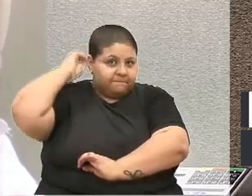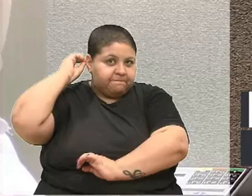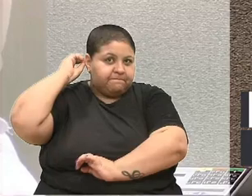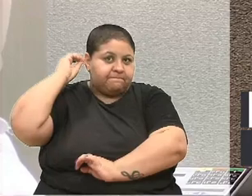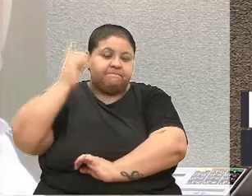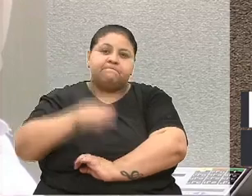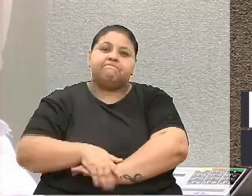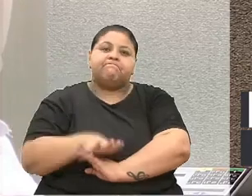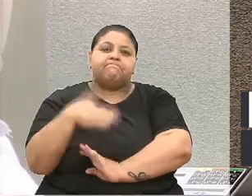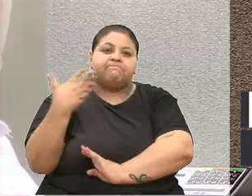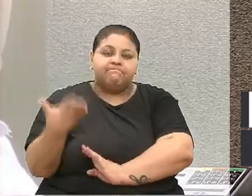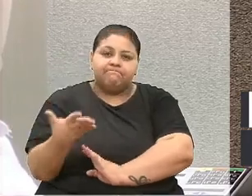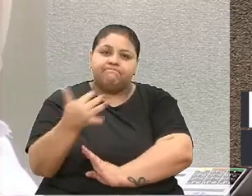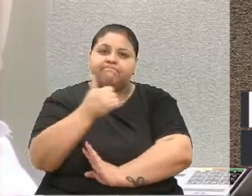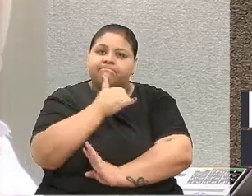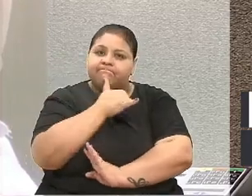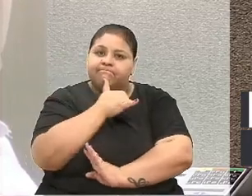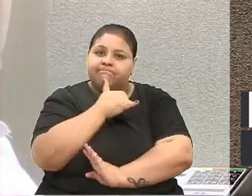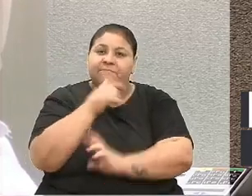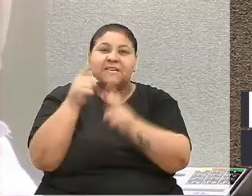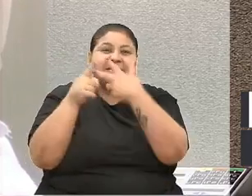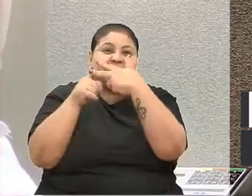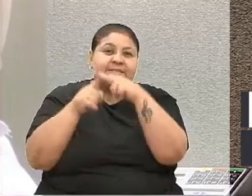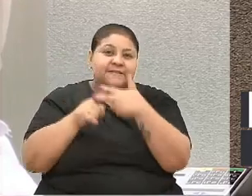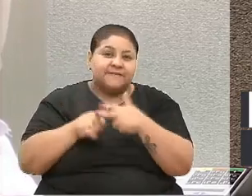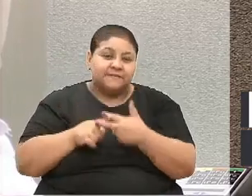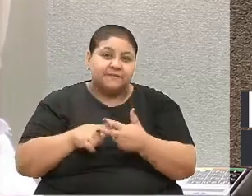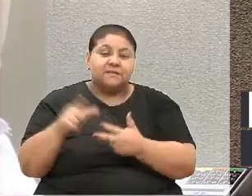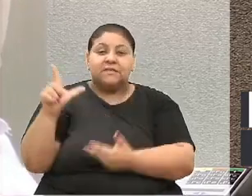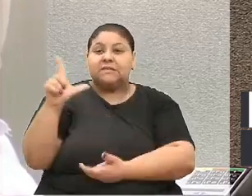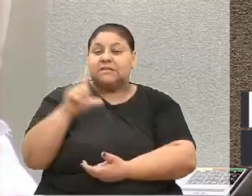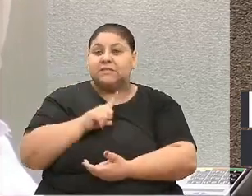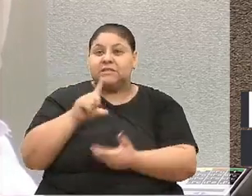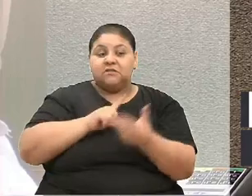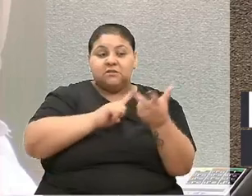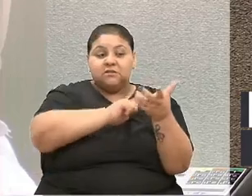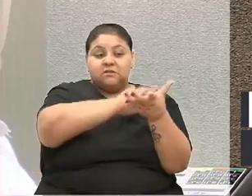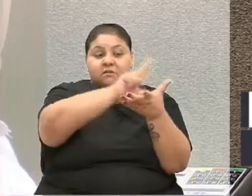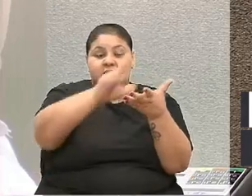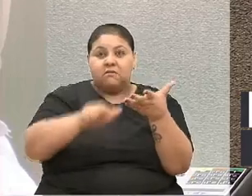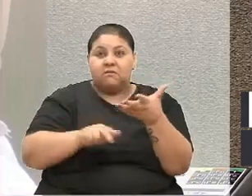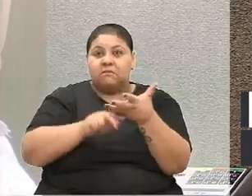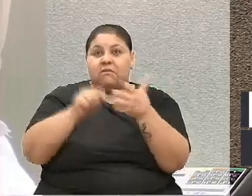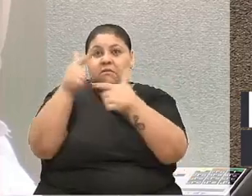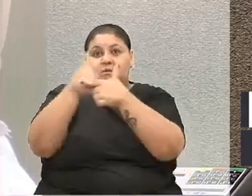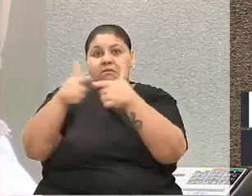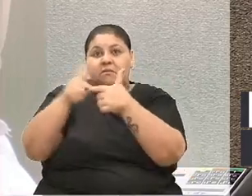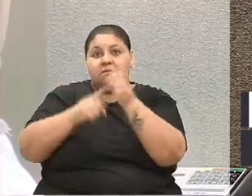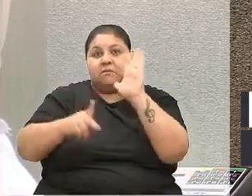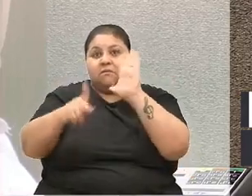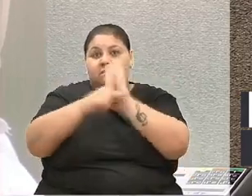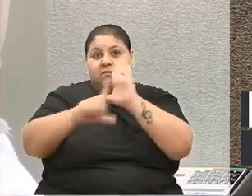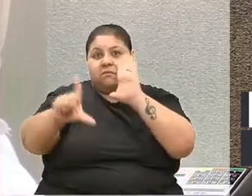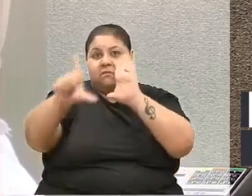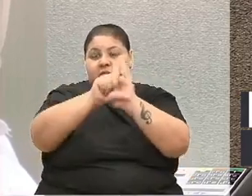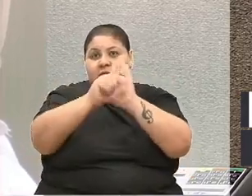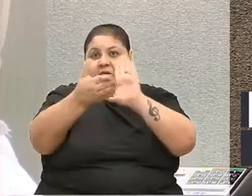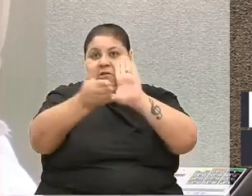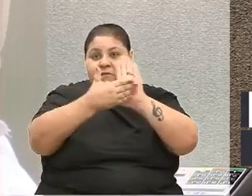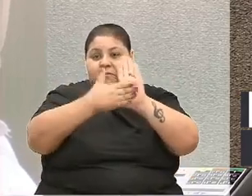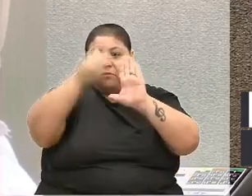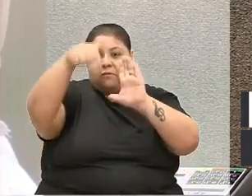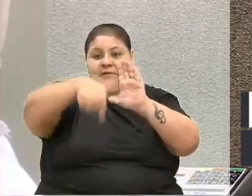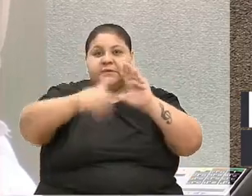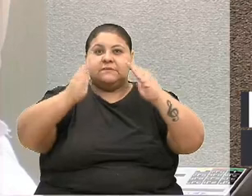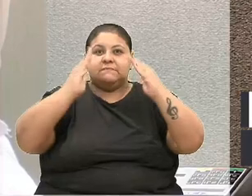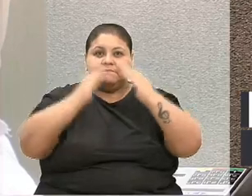essa, infelizmente, ferramenta trouxe diversas situações, até num projeto de lei que a gente propôs aqui nessa